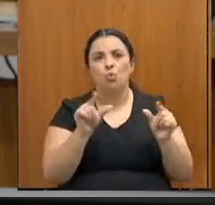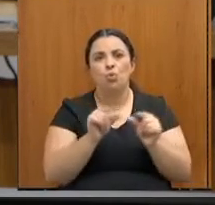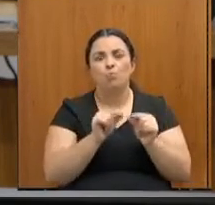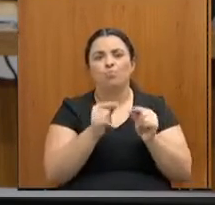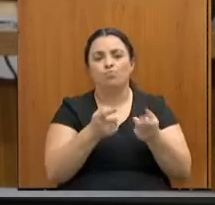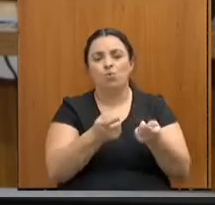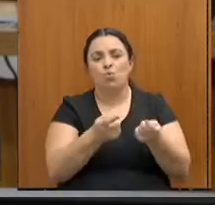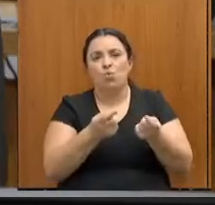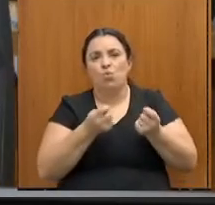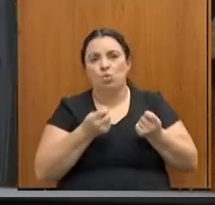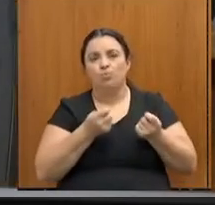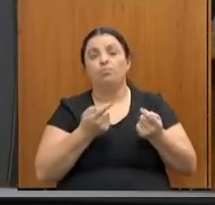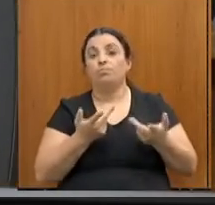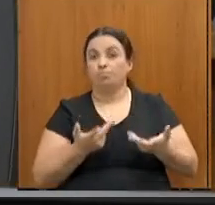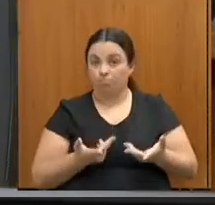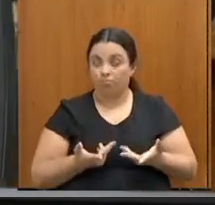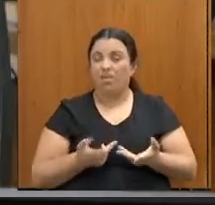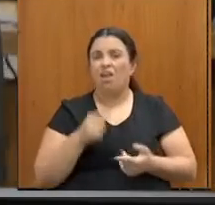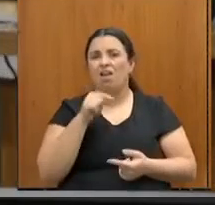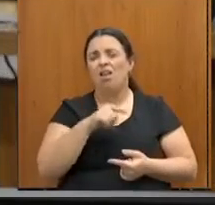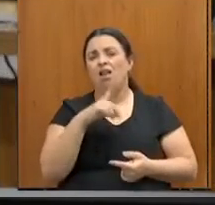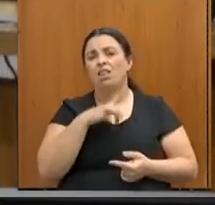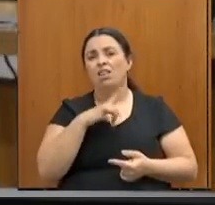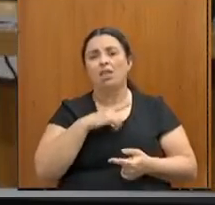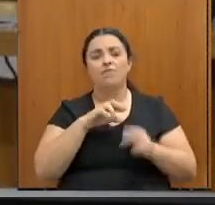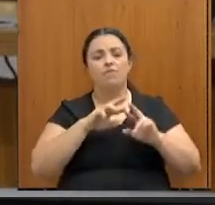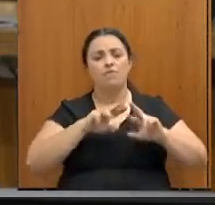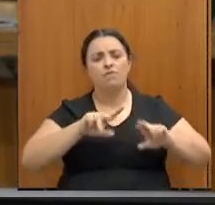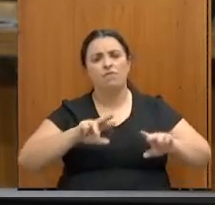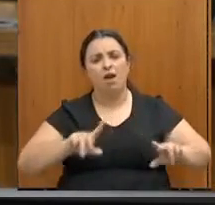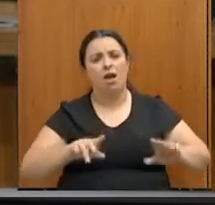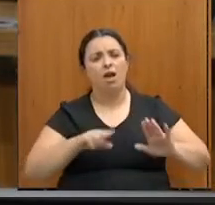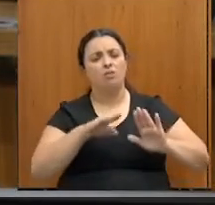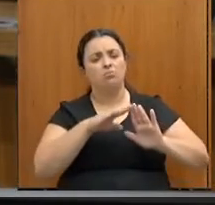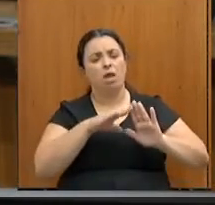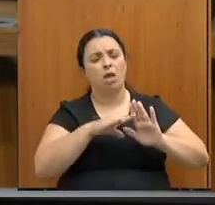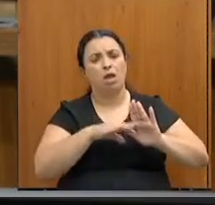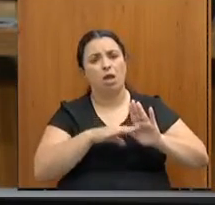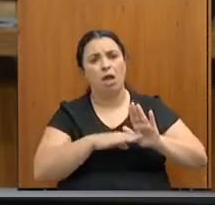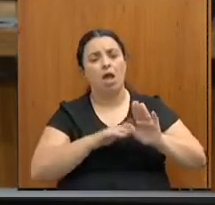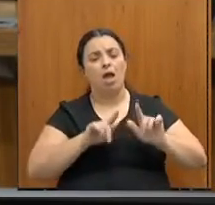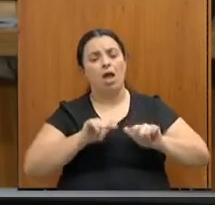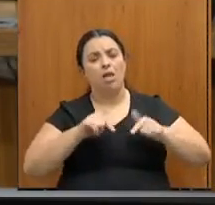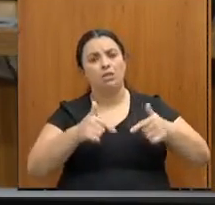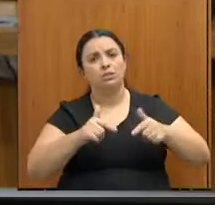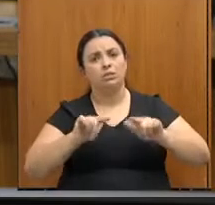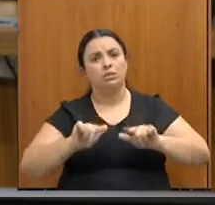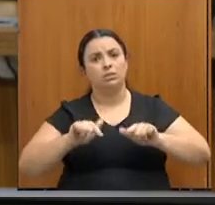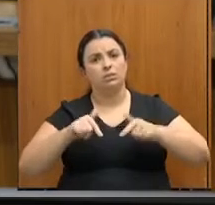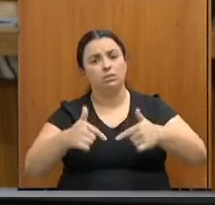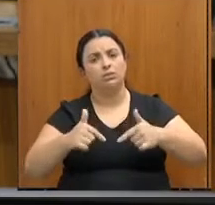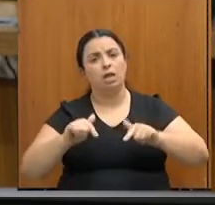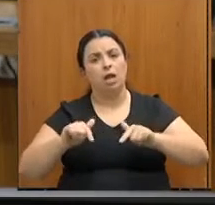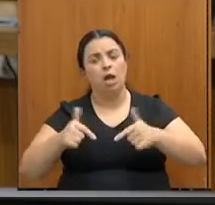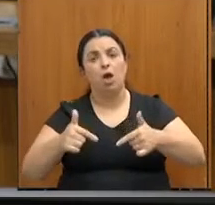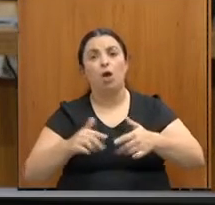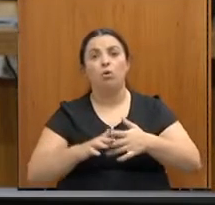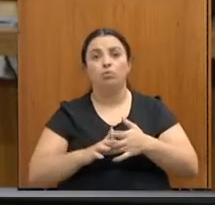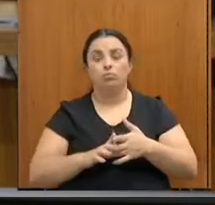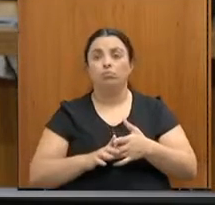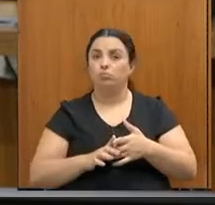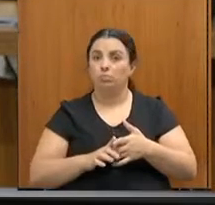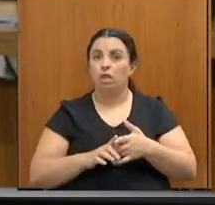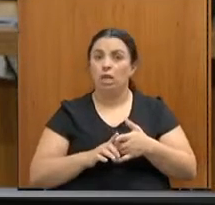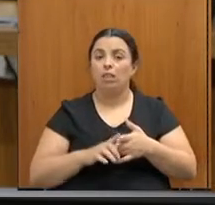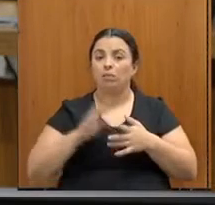estão de fato nós temos aí uma série de medidas de austeridade da Diretoria